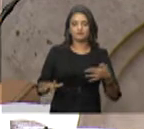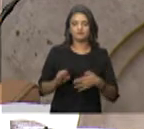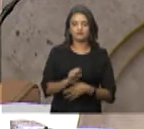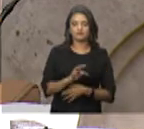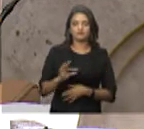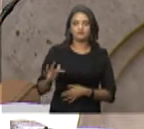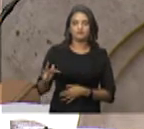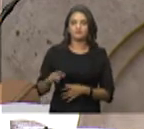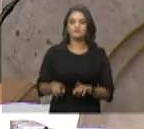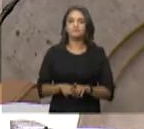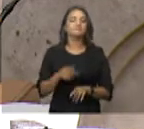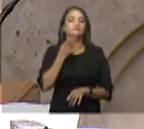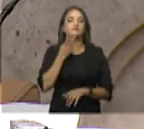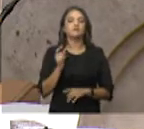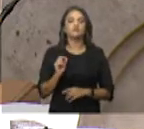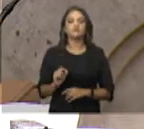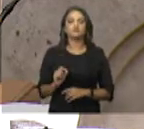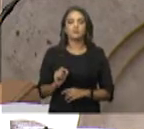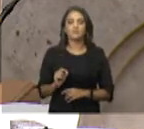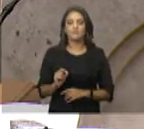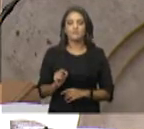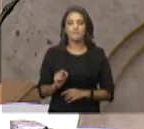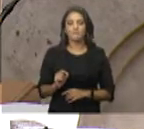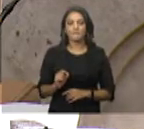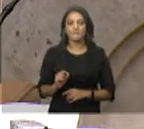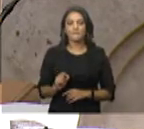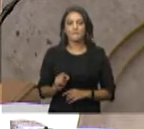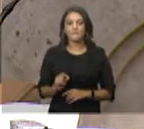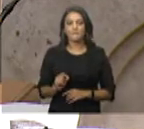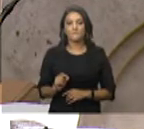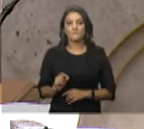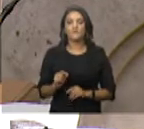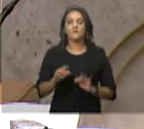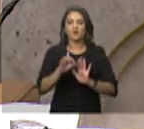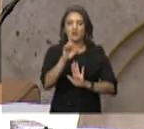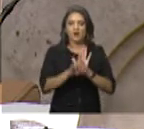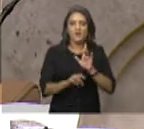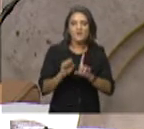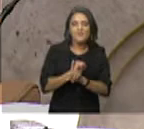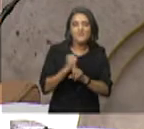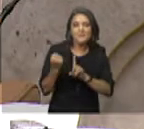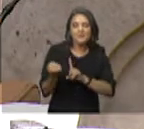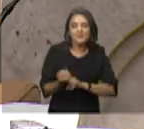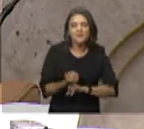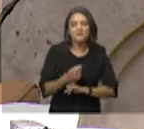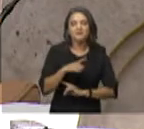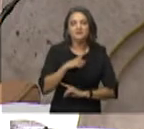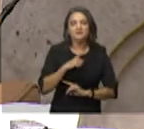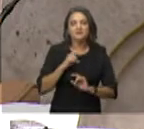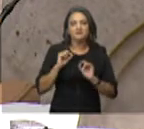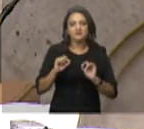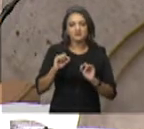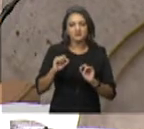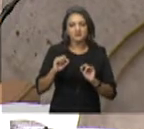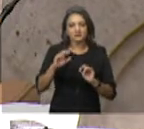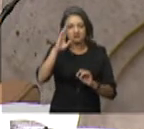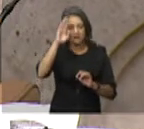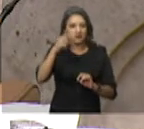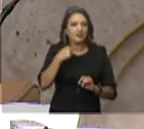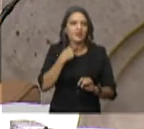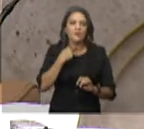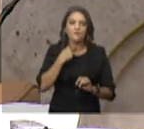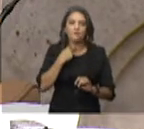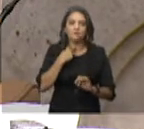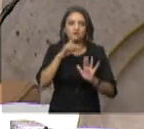destaque dualidade da implementação dos direitos sociais tem como corolário a vedação do processo